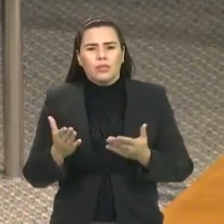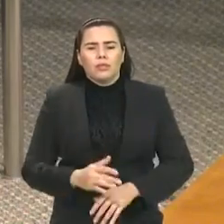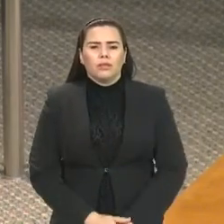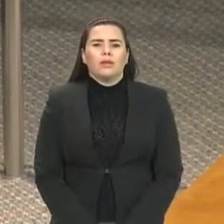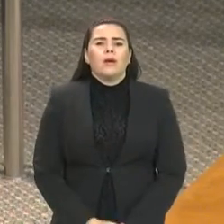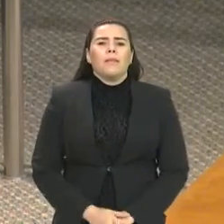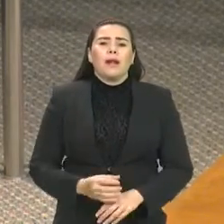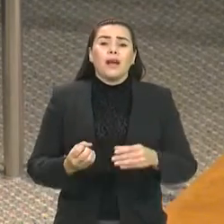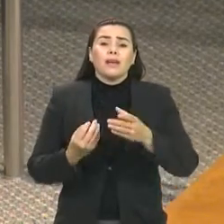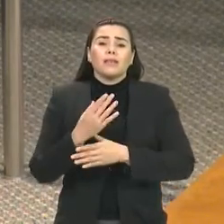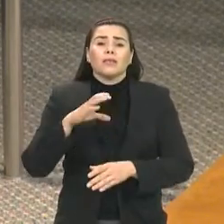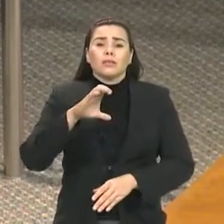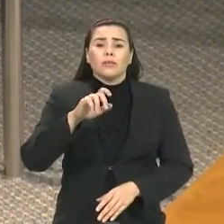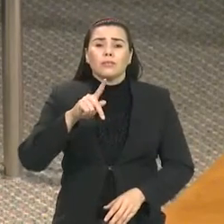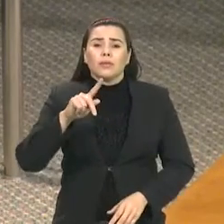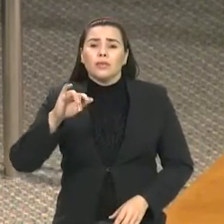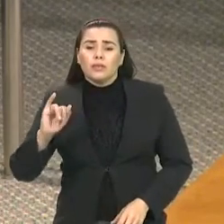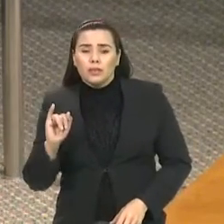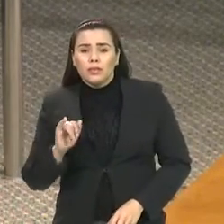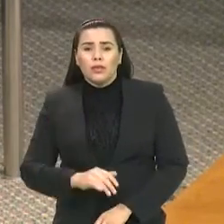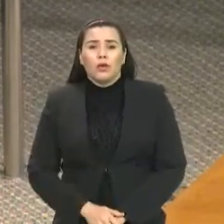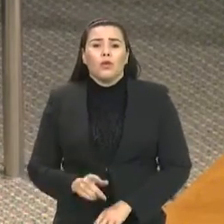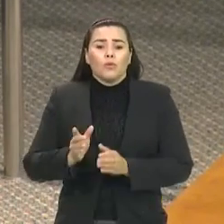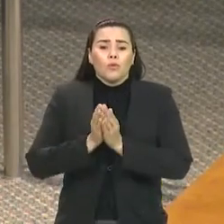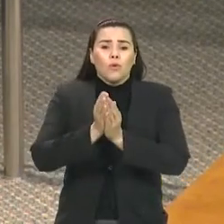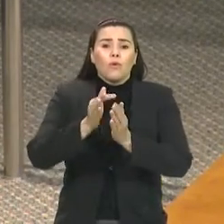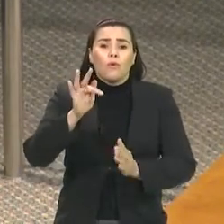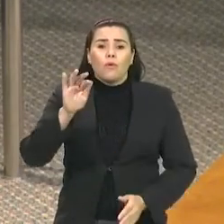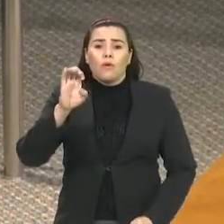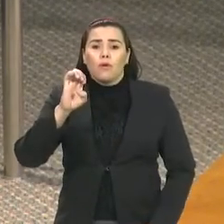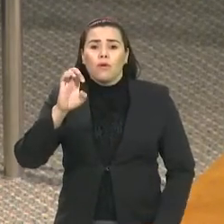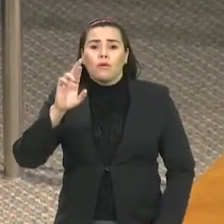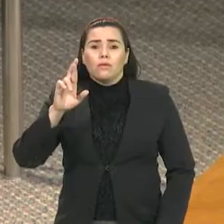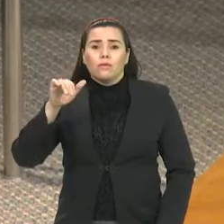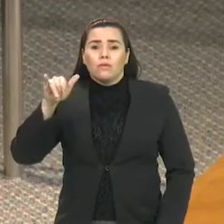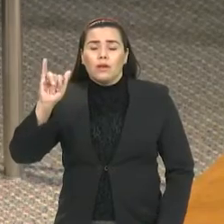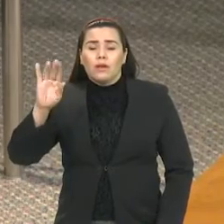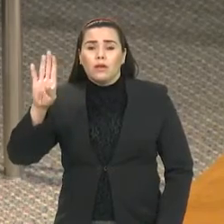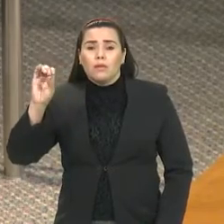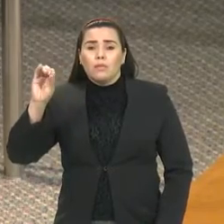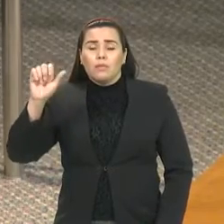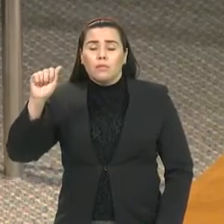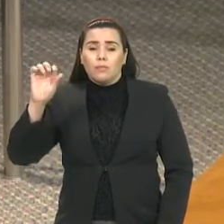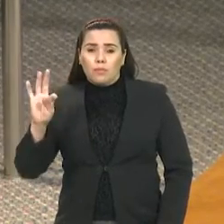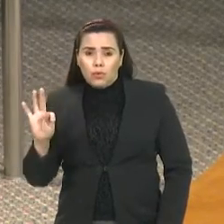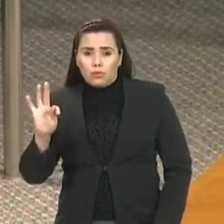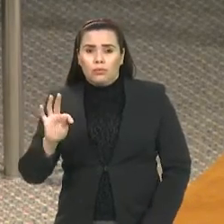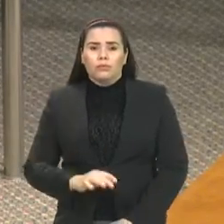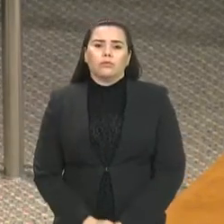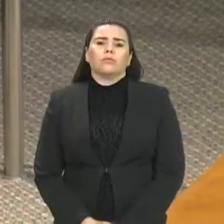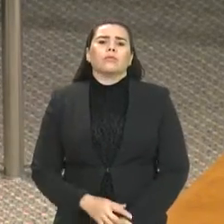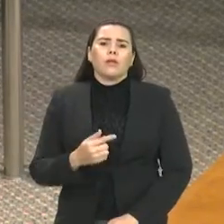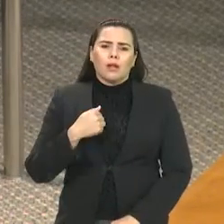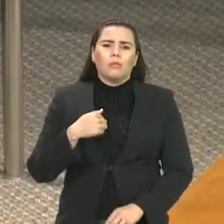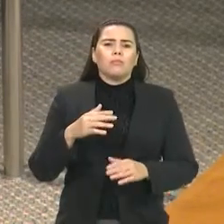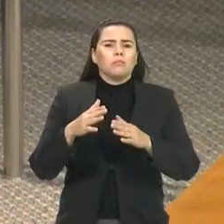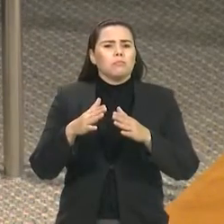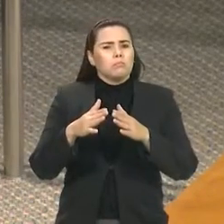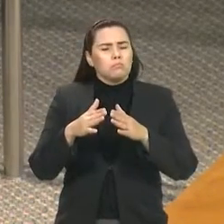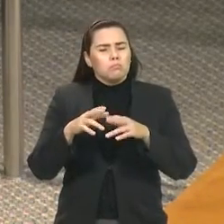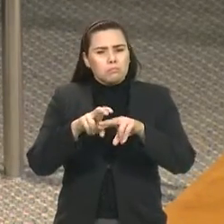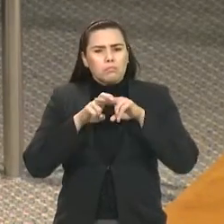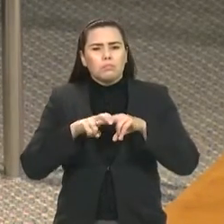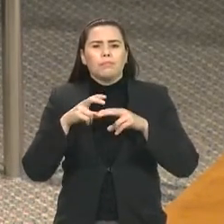chegando e precisamos investigar. E é por isso que estamos coletando assinaturas para a CPI do FEM, para verificar as causas dos